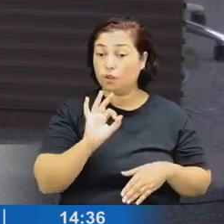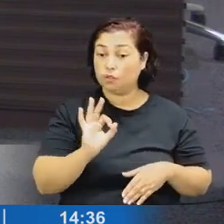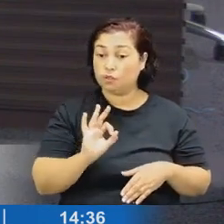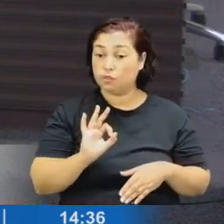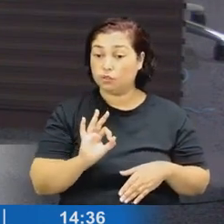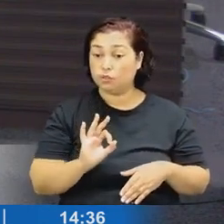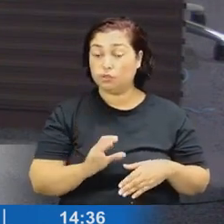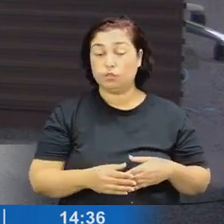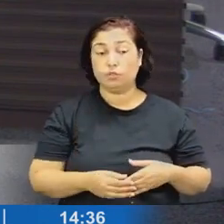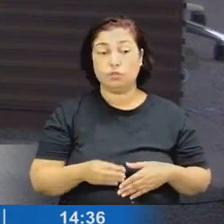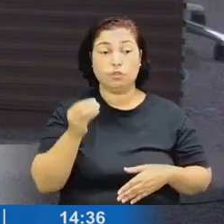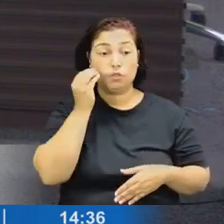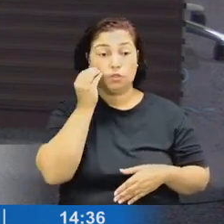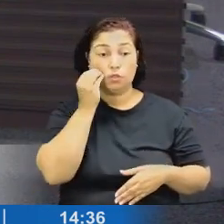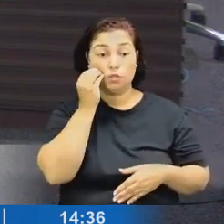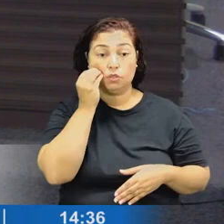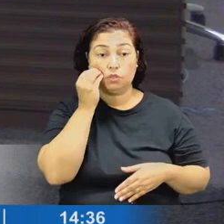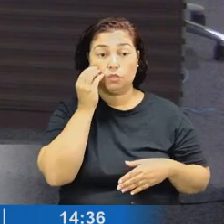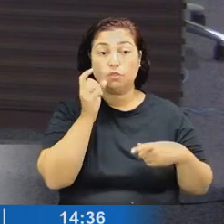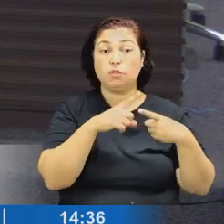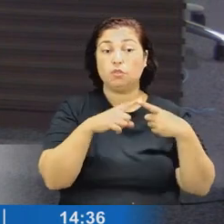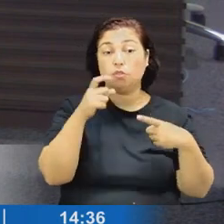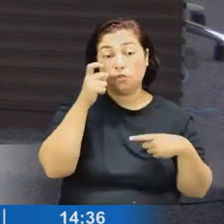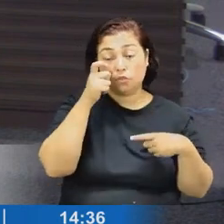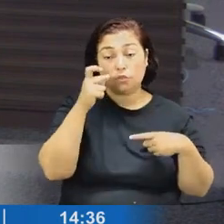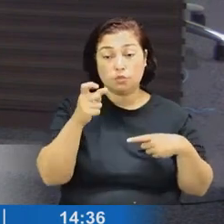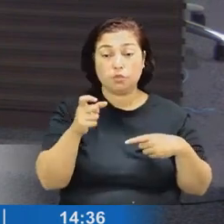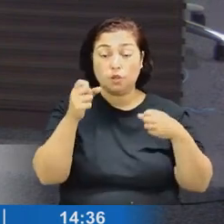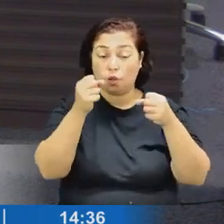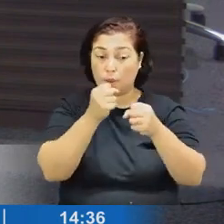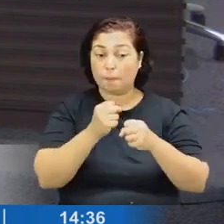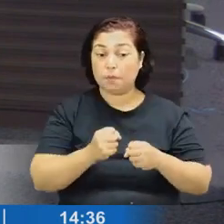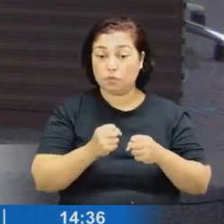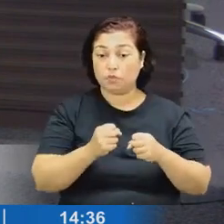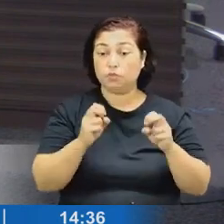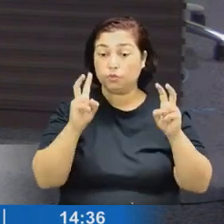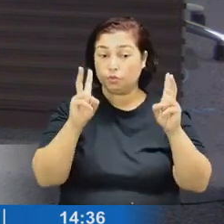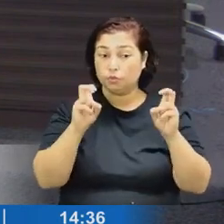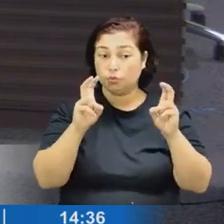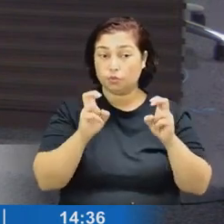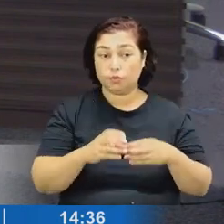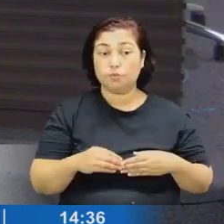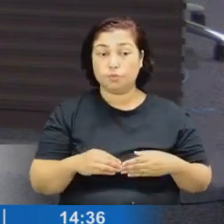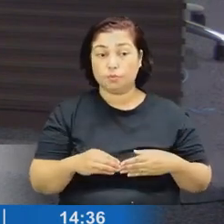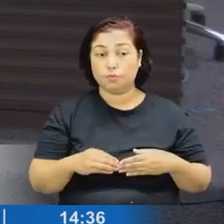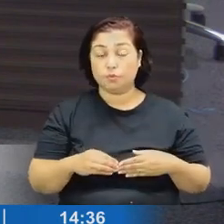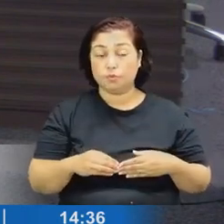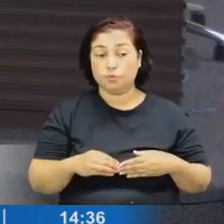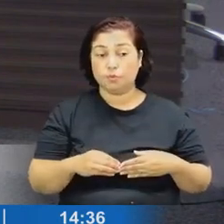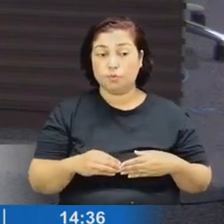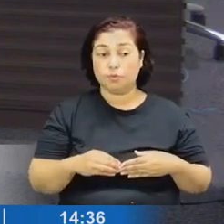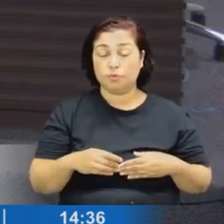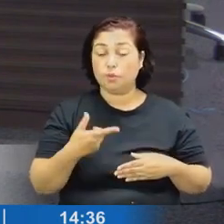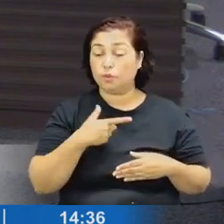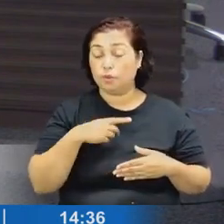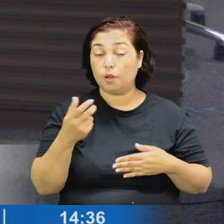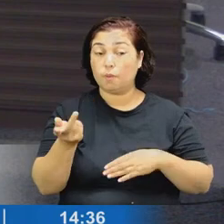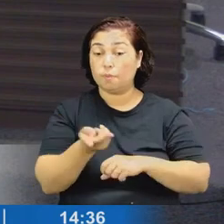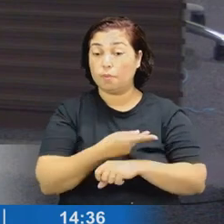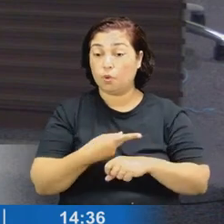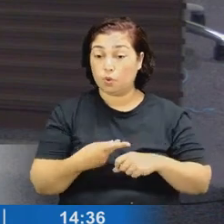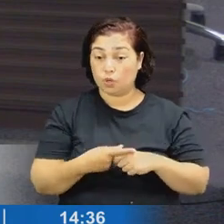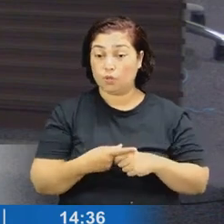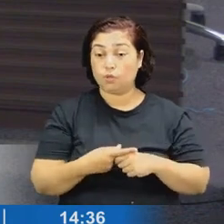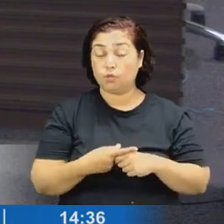busca pela perfeição e a gente tentar mais interessante possível num assunto que é que não é procurado na rede social